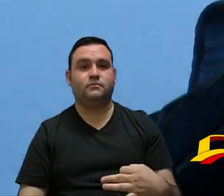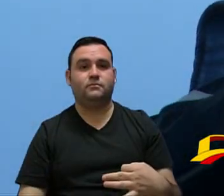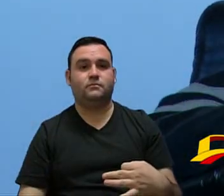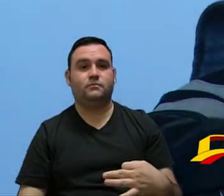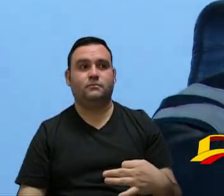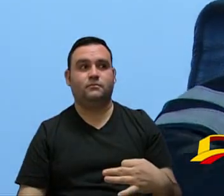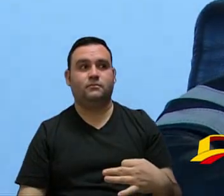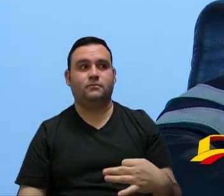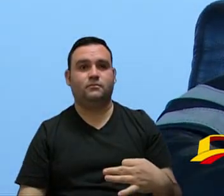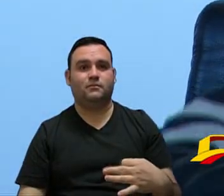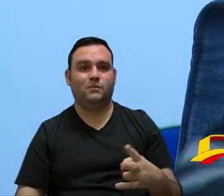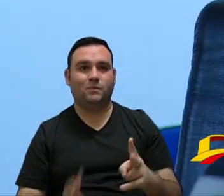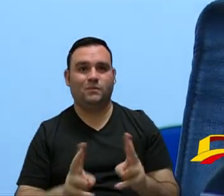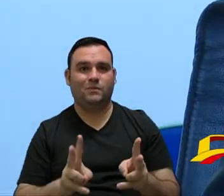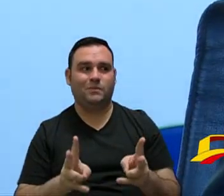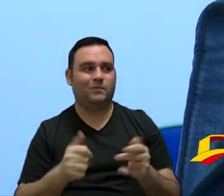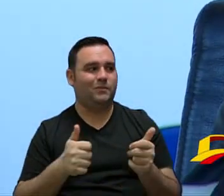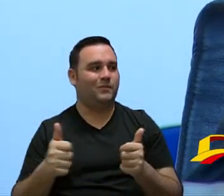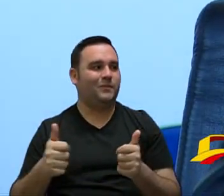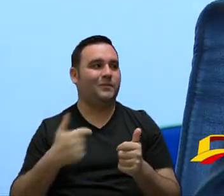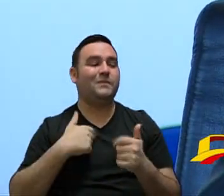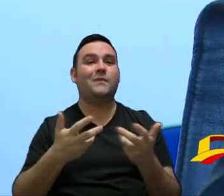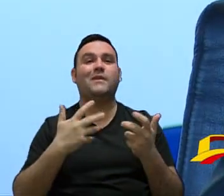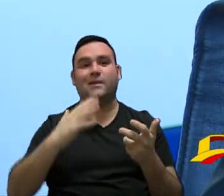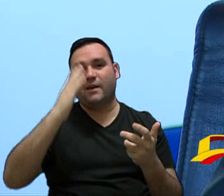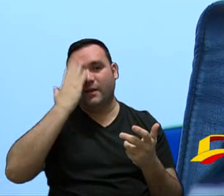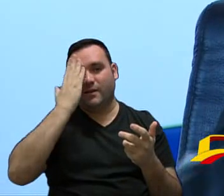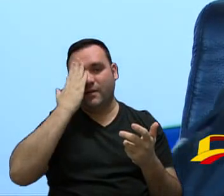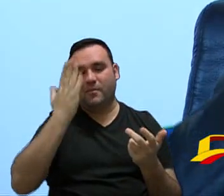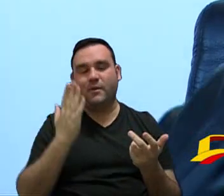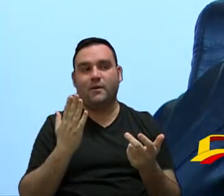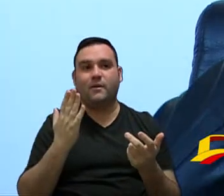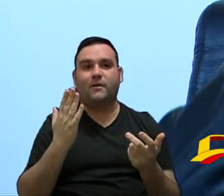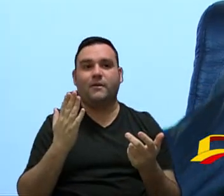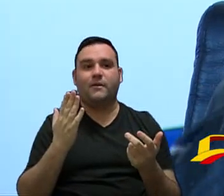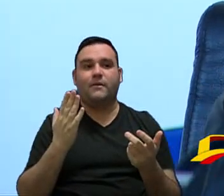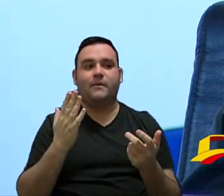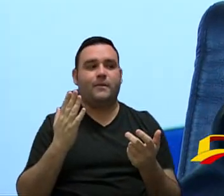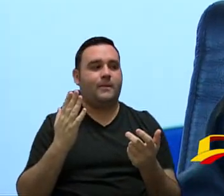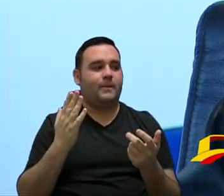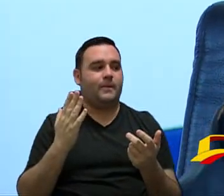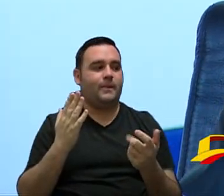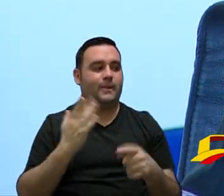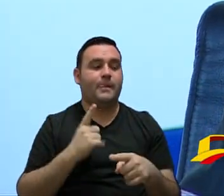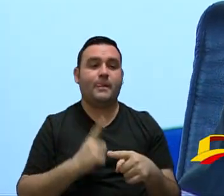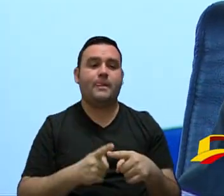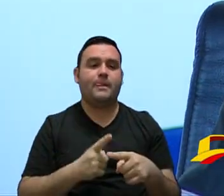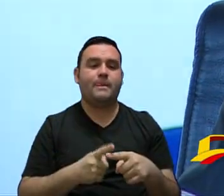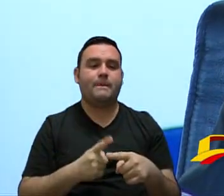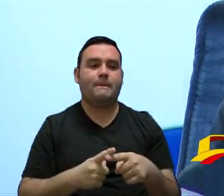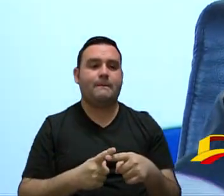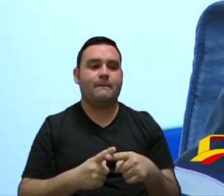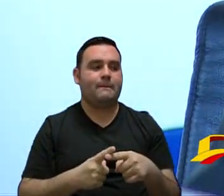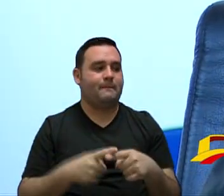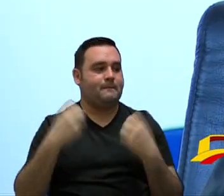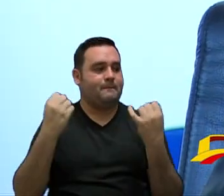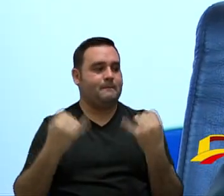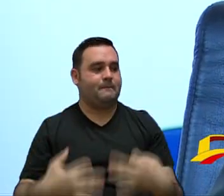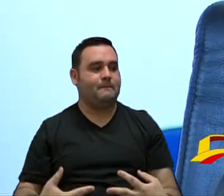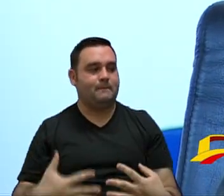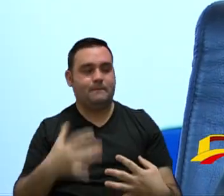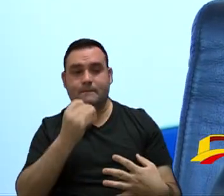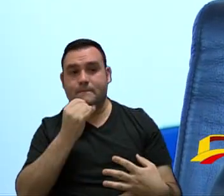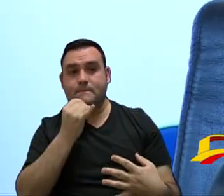tomo viva ainda graças a deus queria só entender som por quê que para